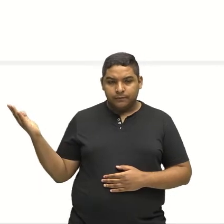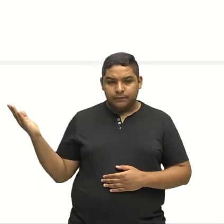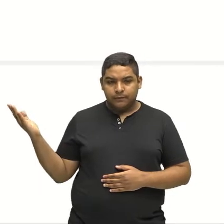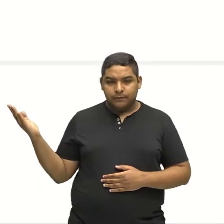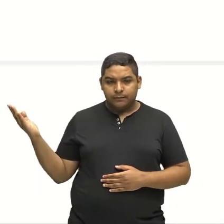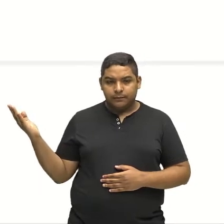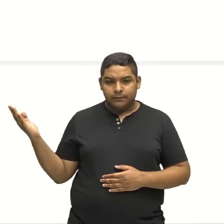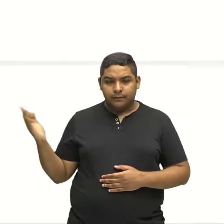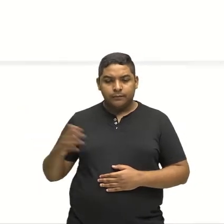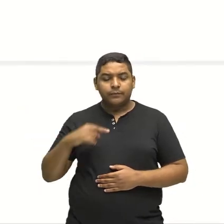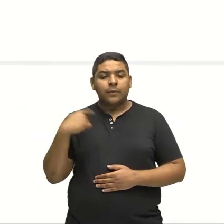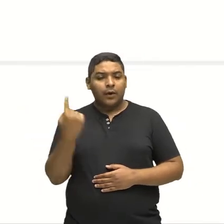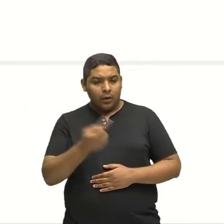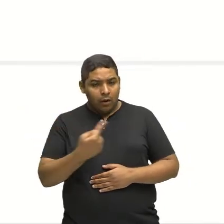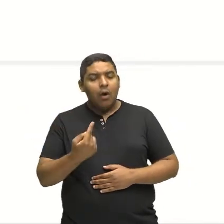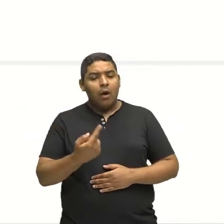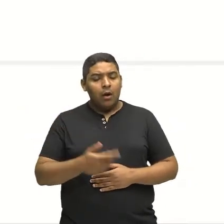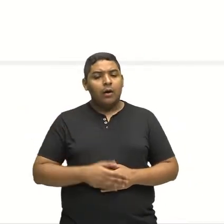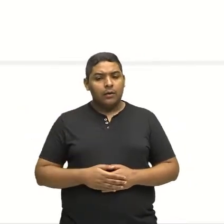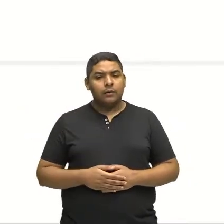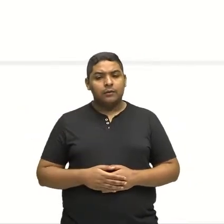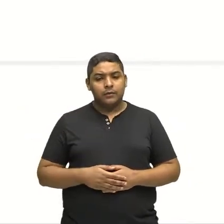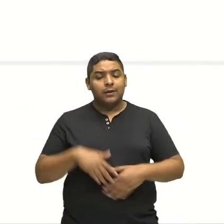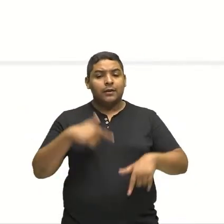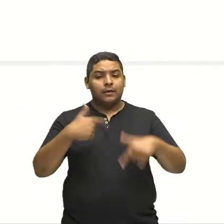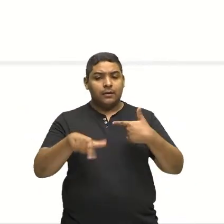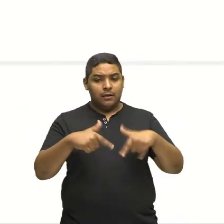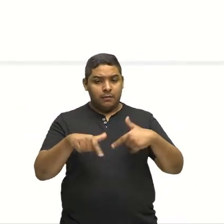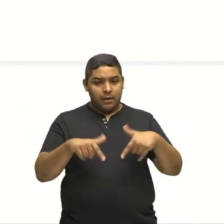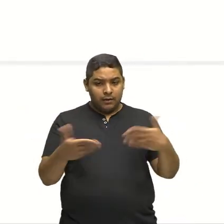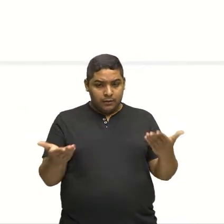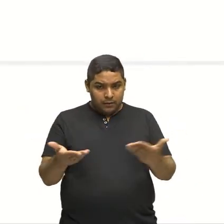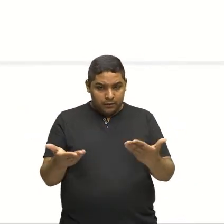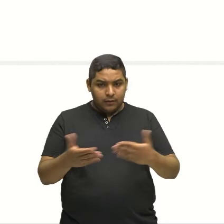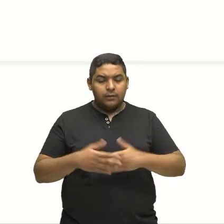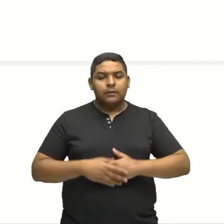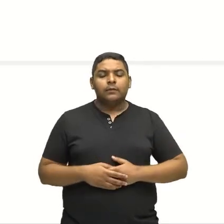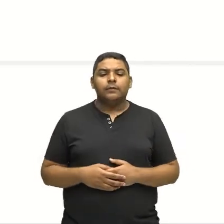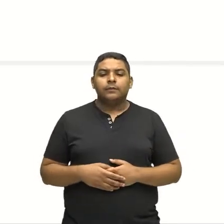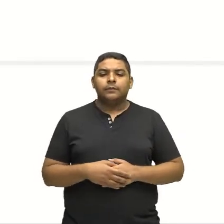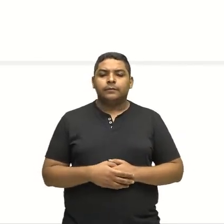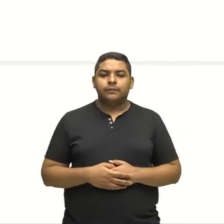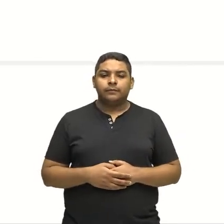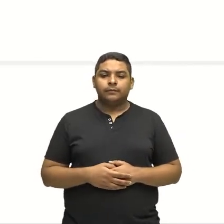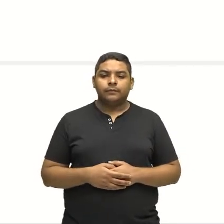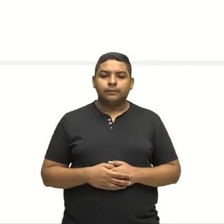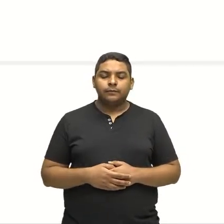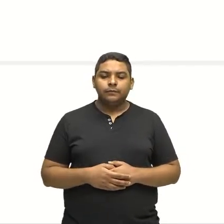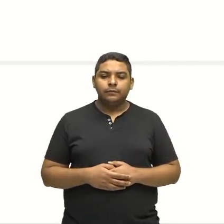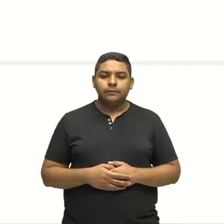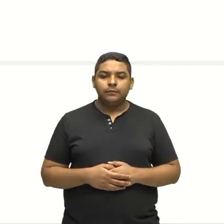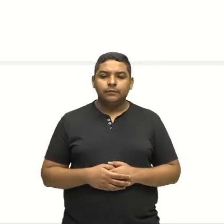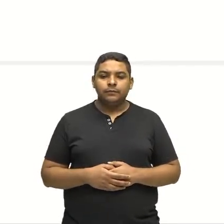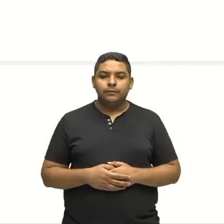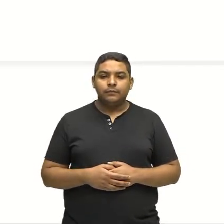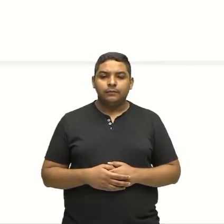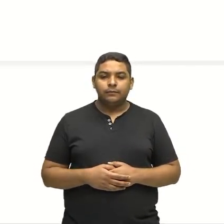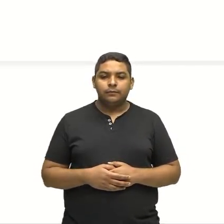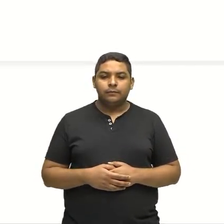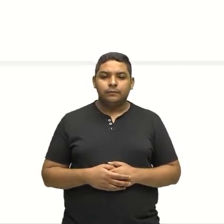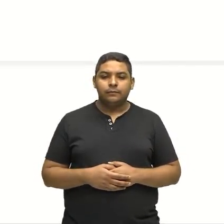now. Nós estamos trabalhando. É o verbo work, trabalhando mais o